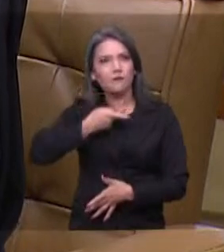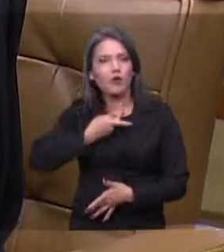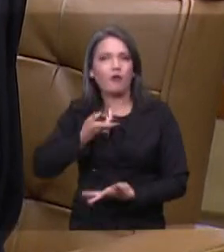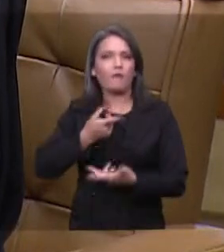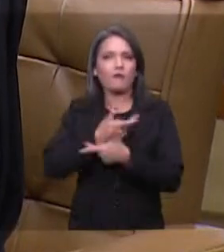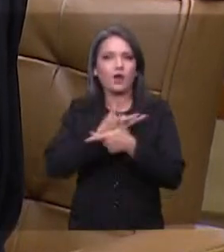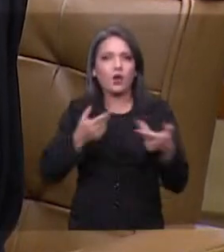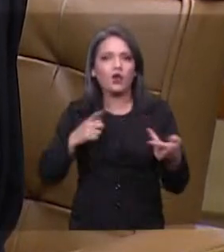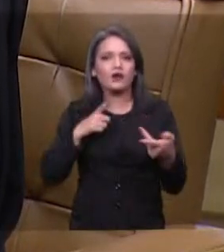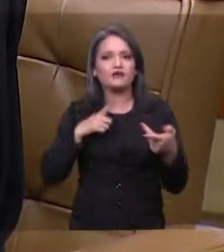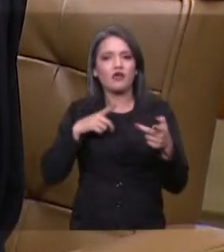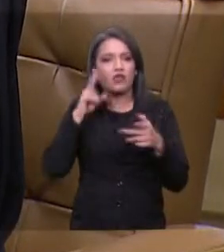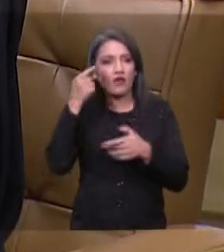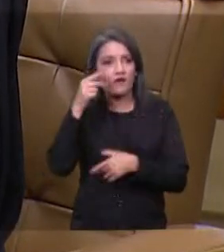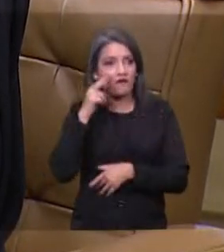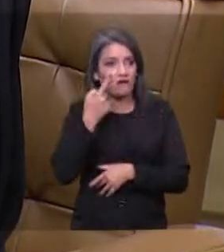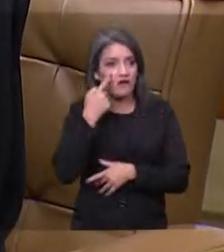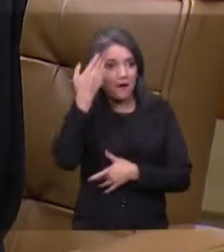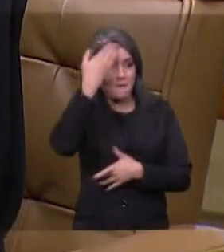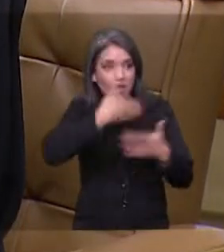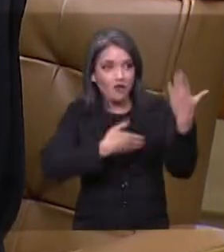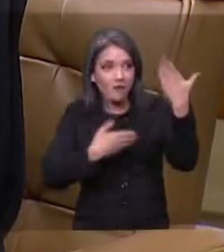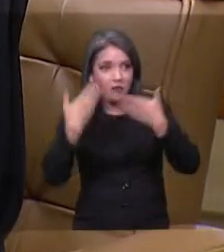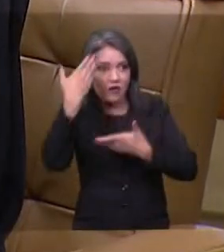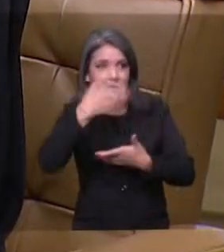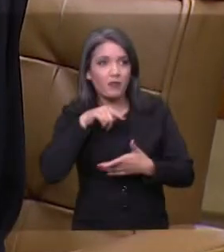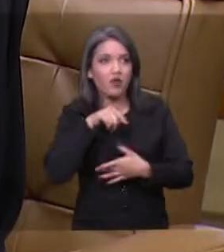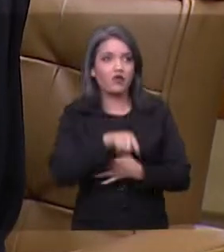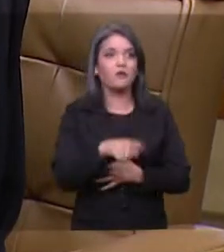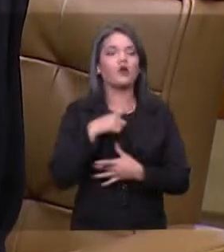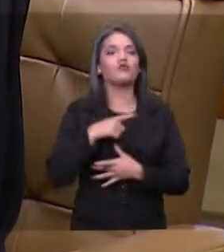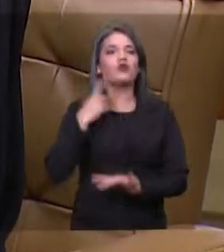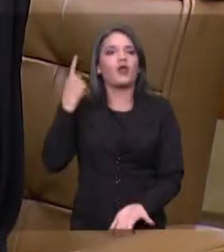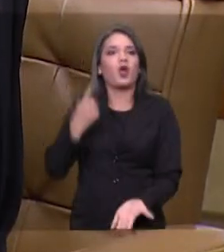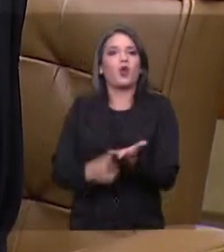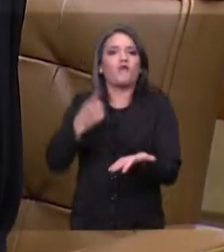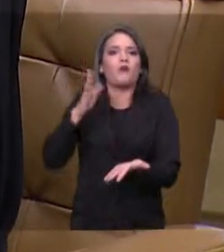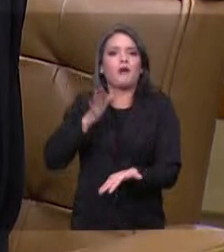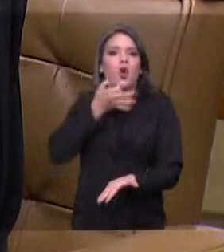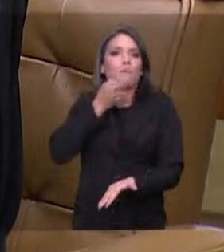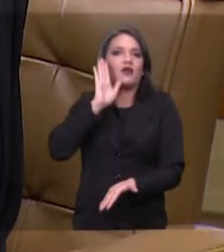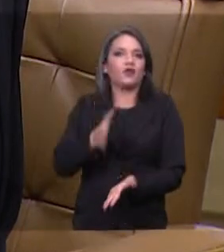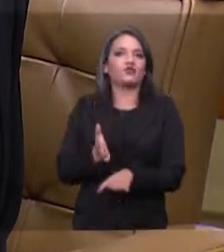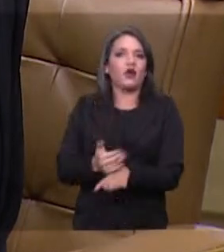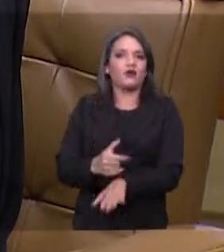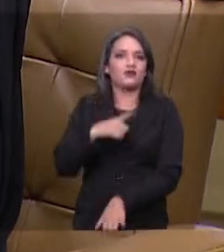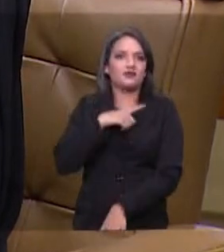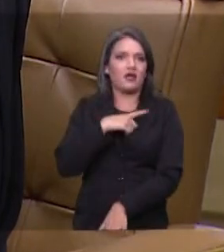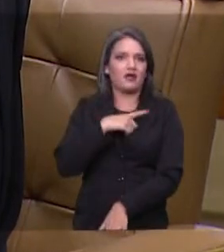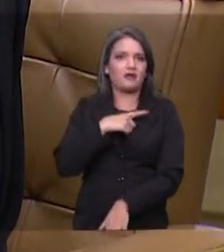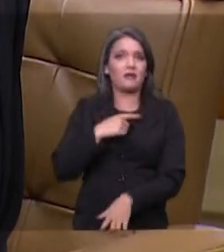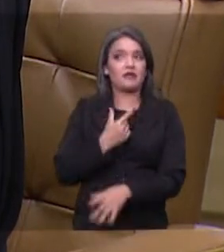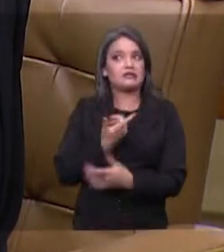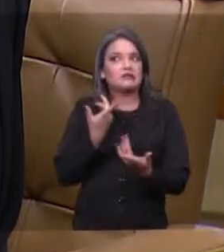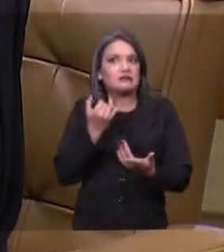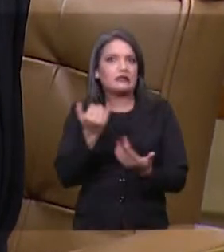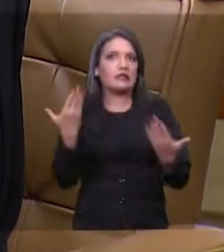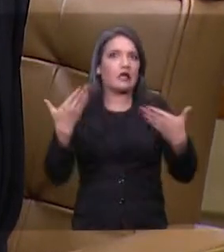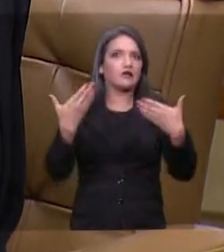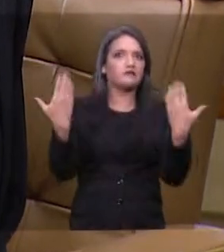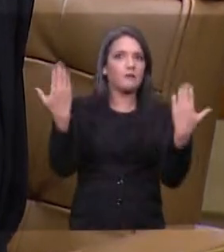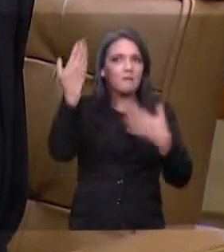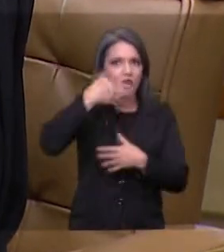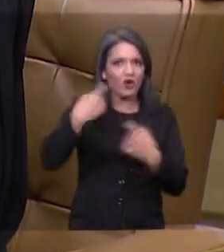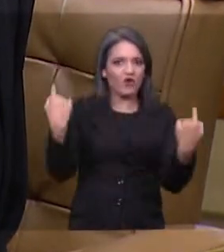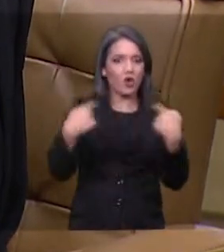confirmar a ideia inicial, ignorando ou suprimindo provas contrárias. O tunnel vision pode afetar